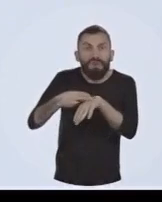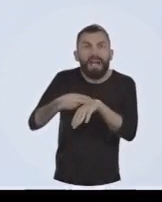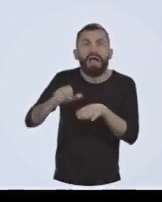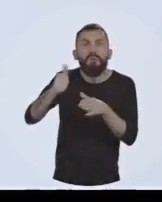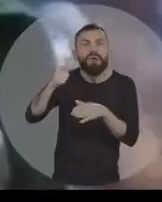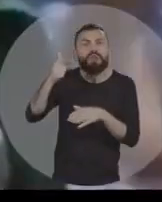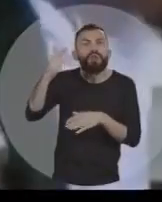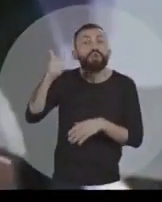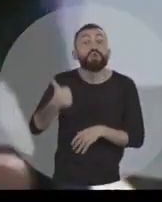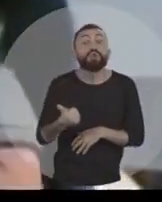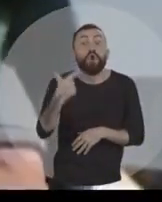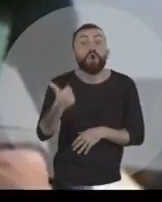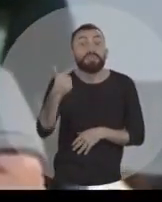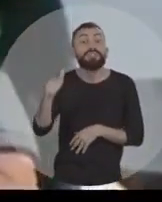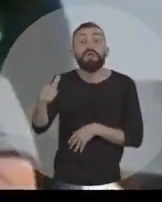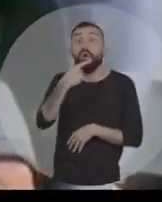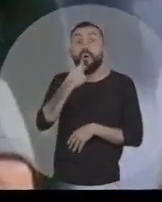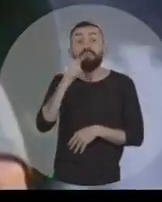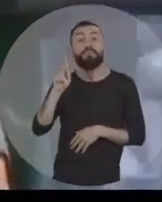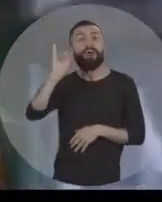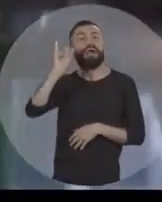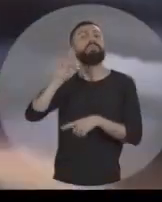que votava no PT.